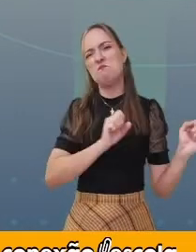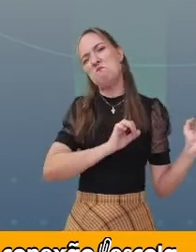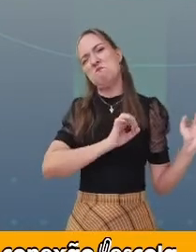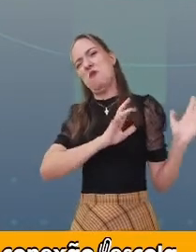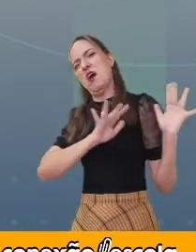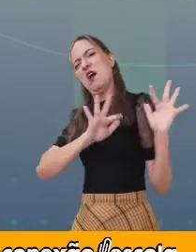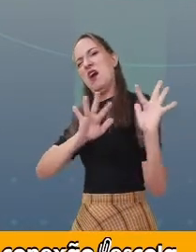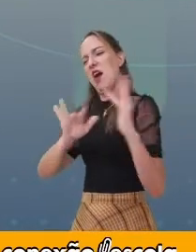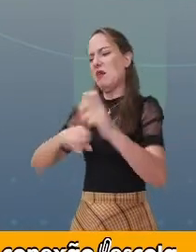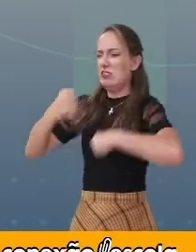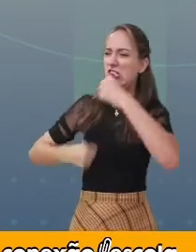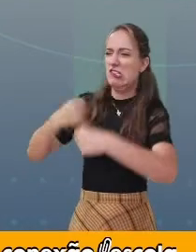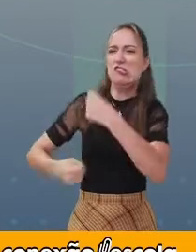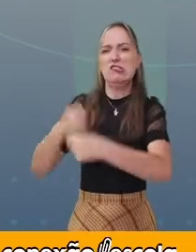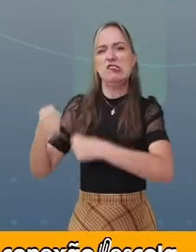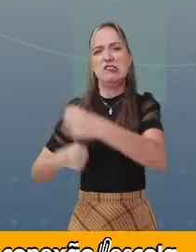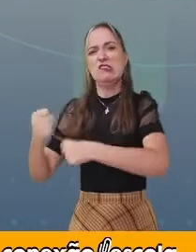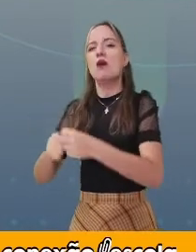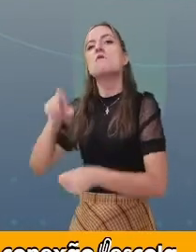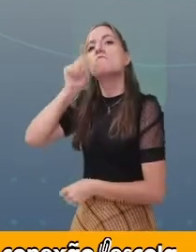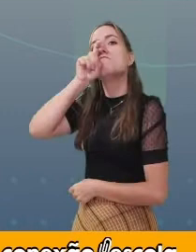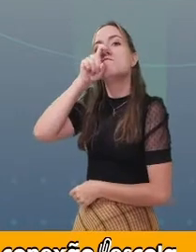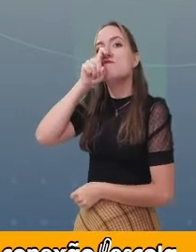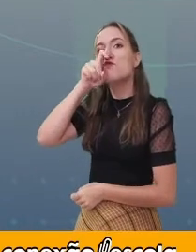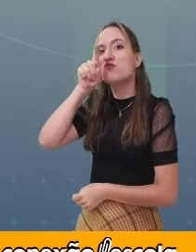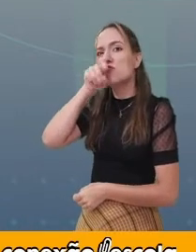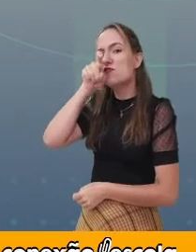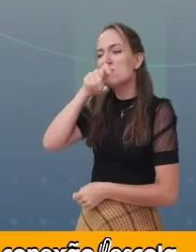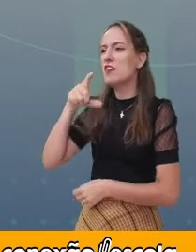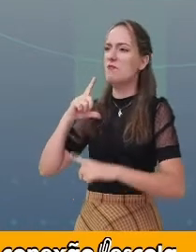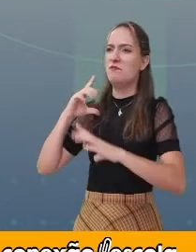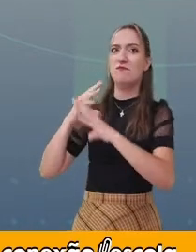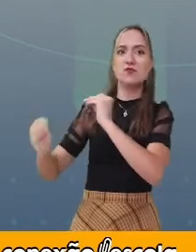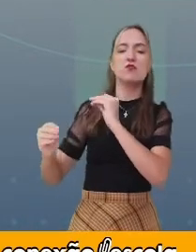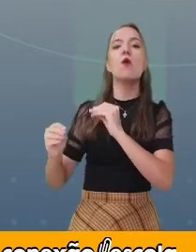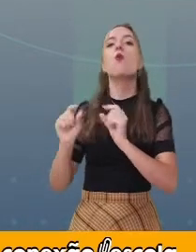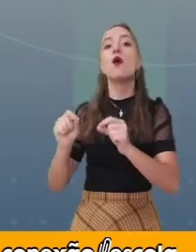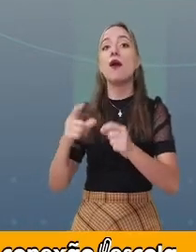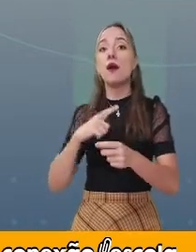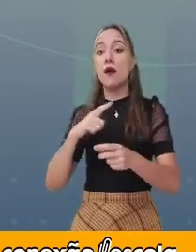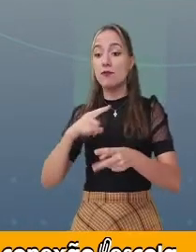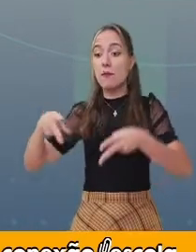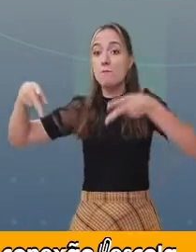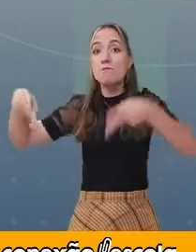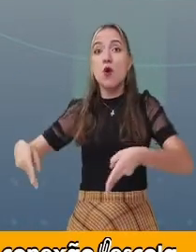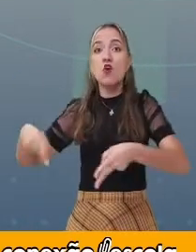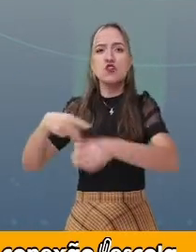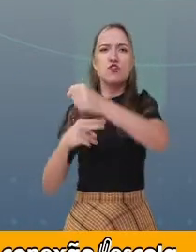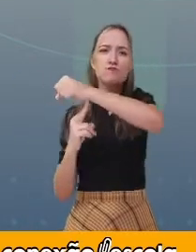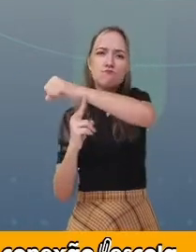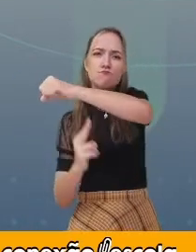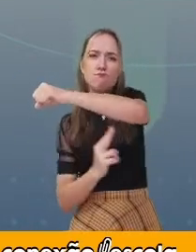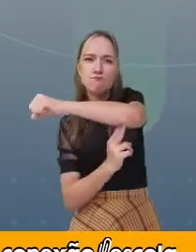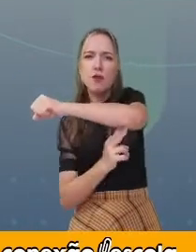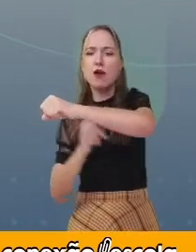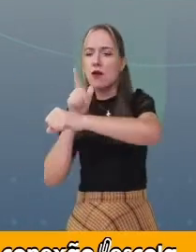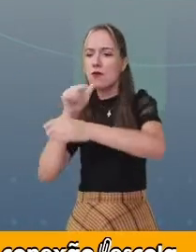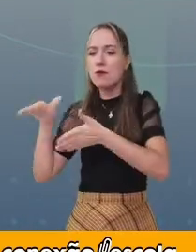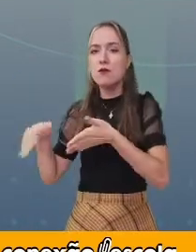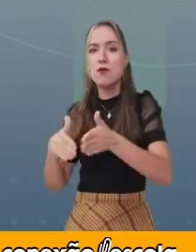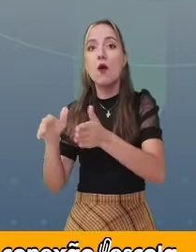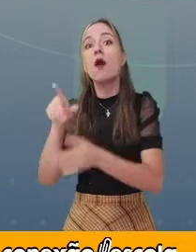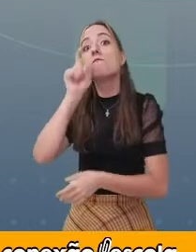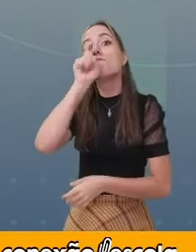pelos arredores da cabana, até saírem da floresta, chegando até uma ponte, quando de repente a